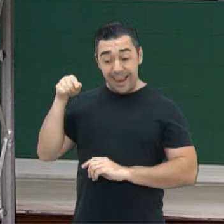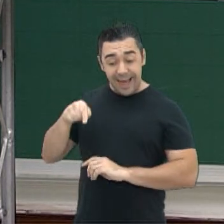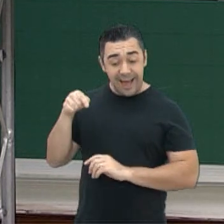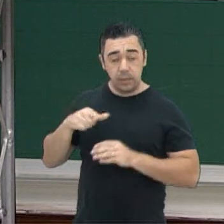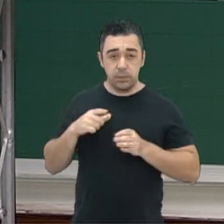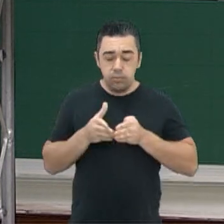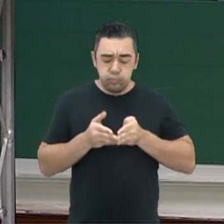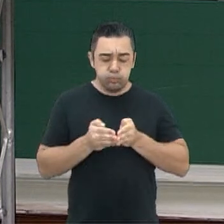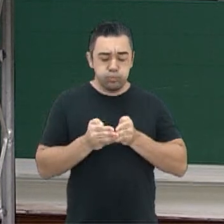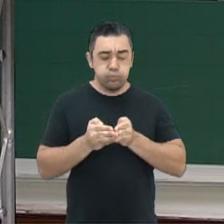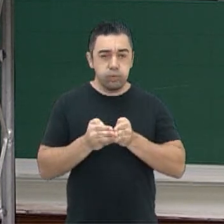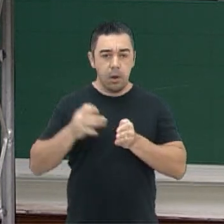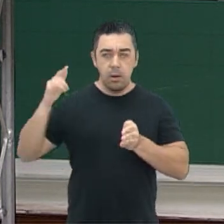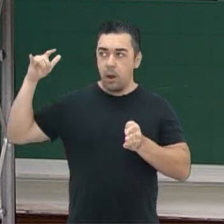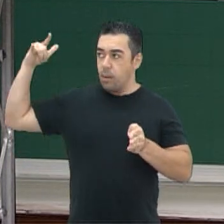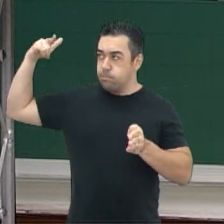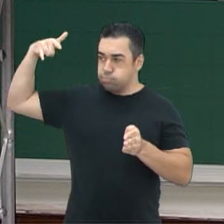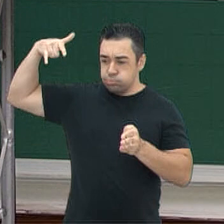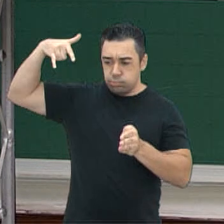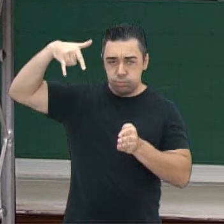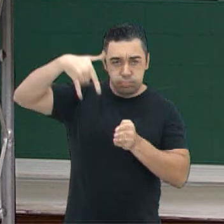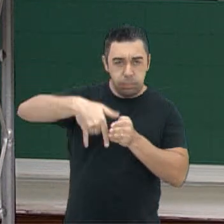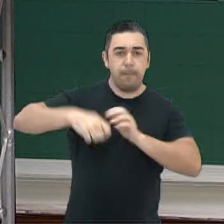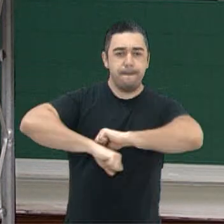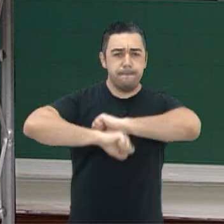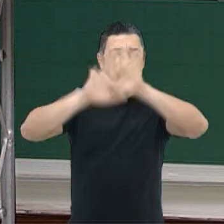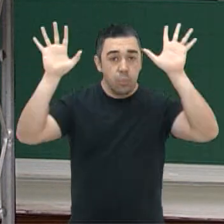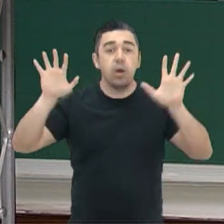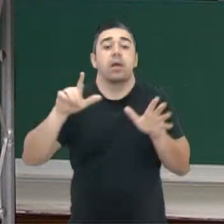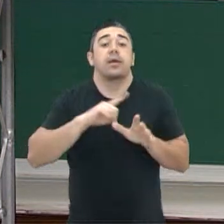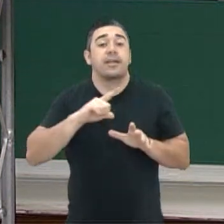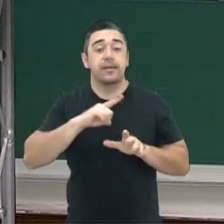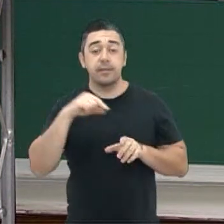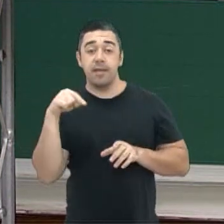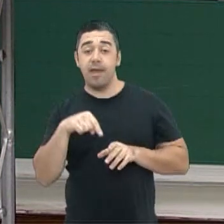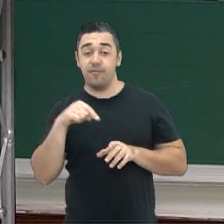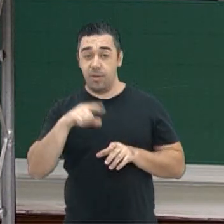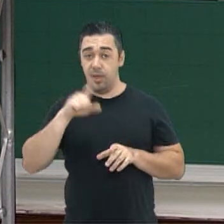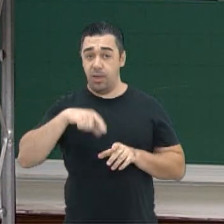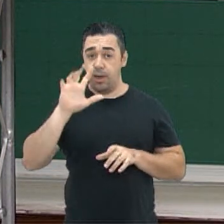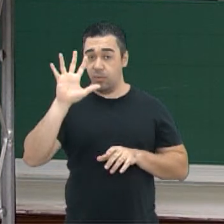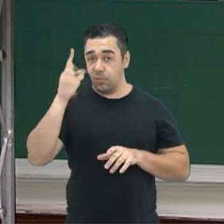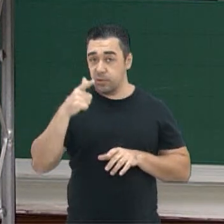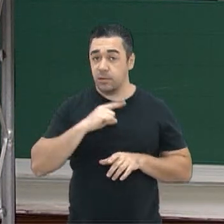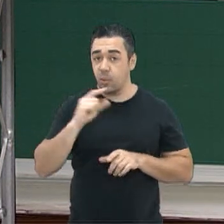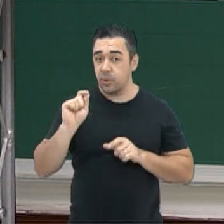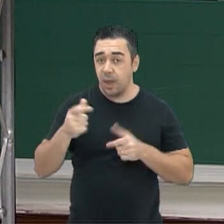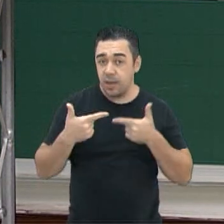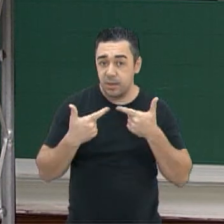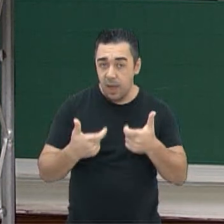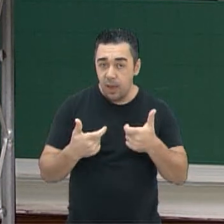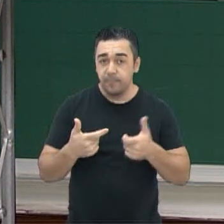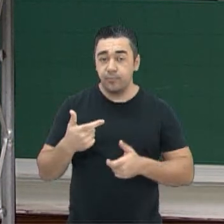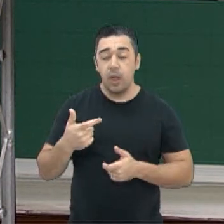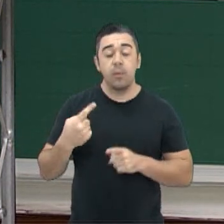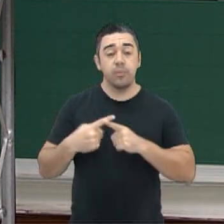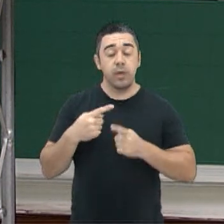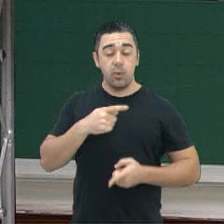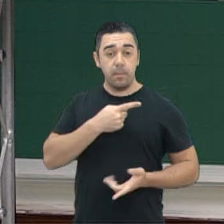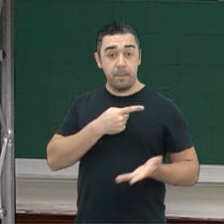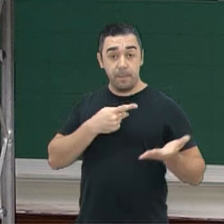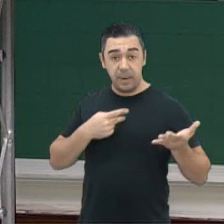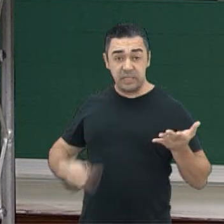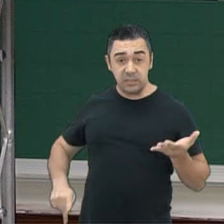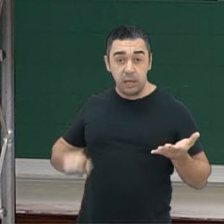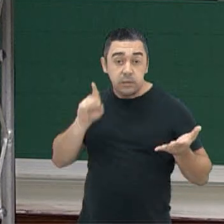um alvo militar, mas ela foi considerada uma espécie de um crime de guerra pelo presidente, pelos Estados Unidos, porque não havia